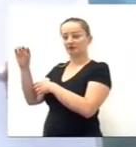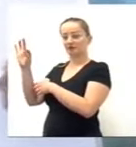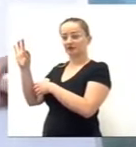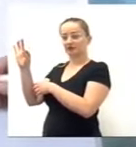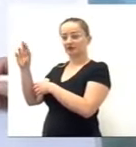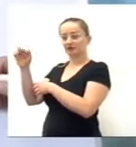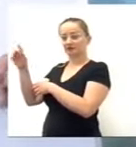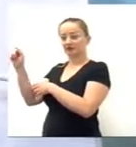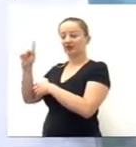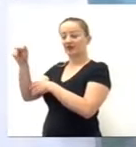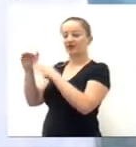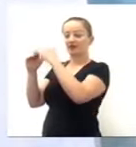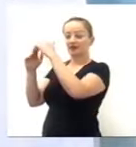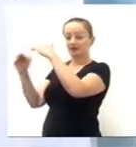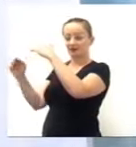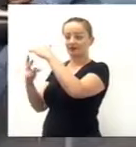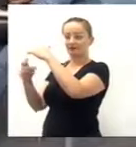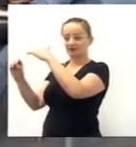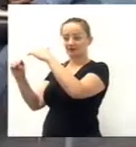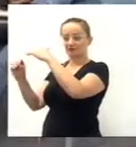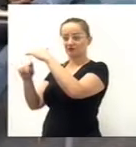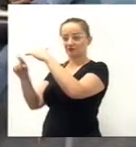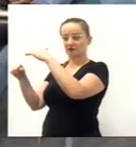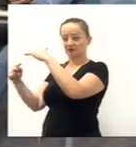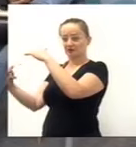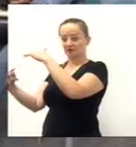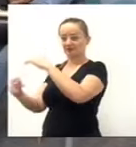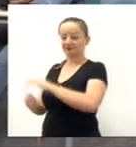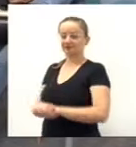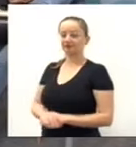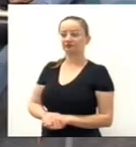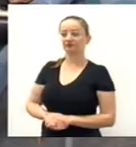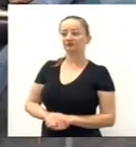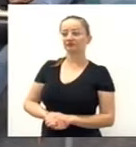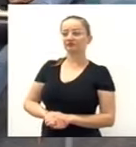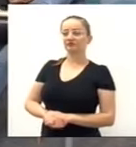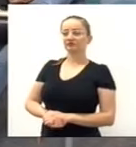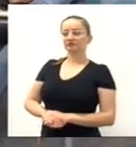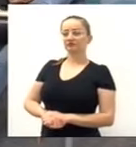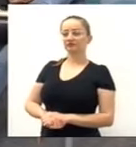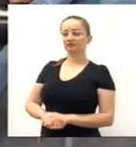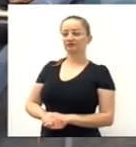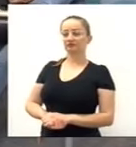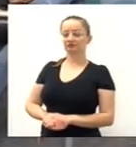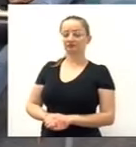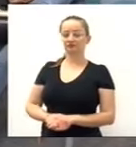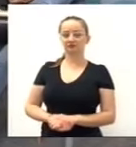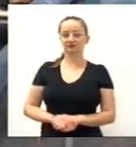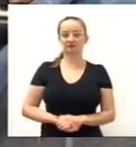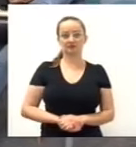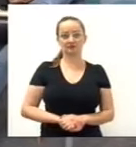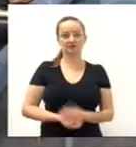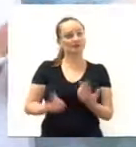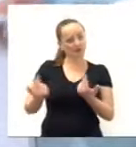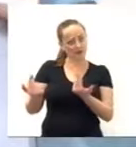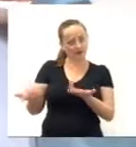raiz de 2. Tá? Então, simplificando, né? Não é a mesma coisa aqui? Então, eu já sei